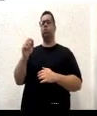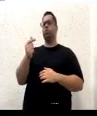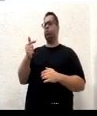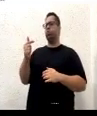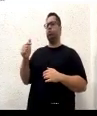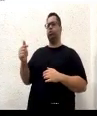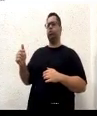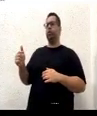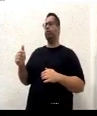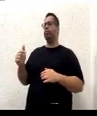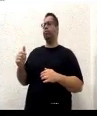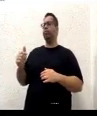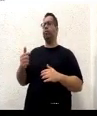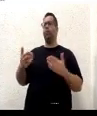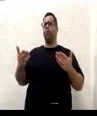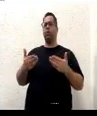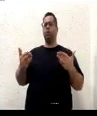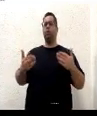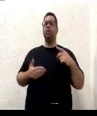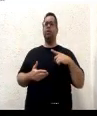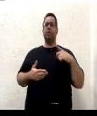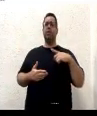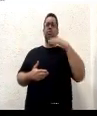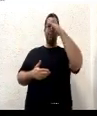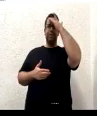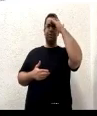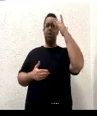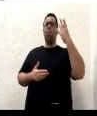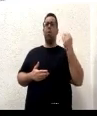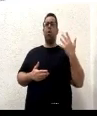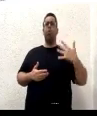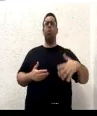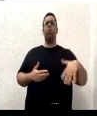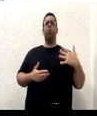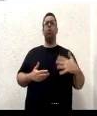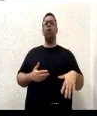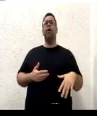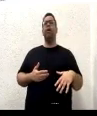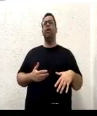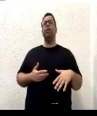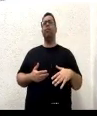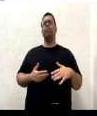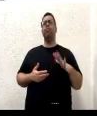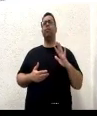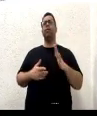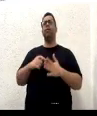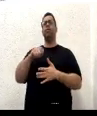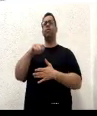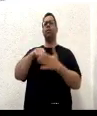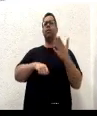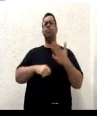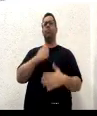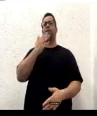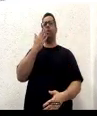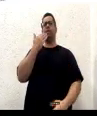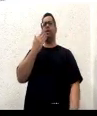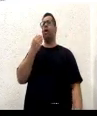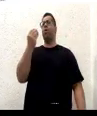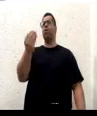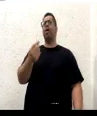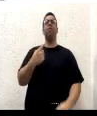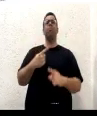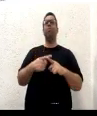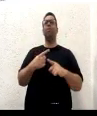bastante funcionário, a gente sabe. Mas por que não institui um vale alimentação, né? Eu acho que talvez